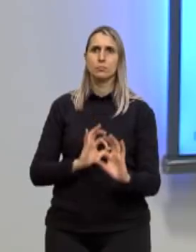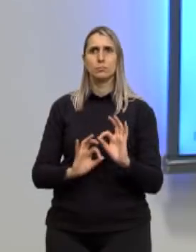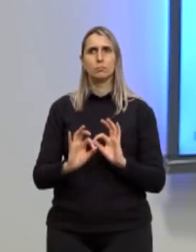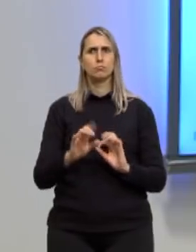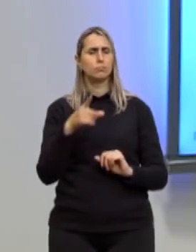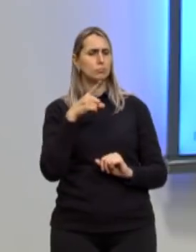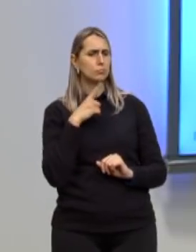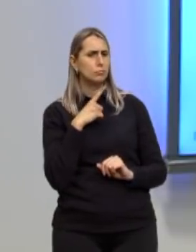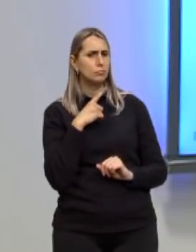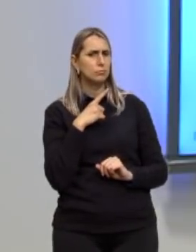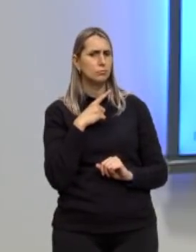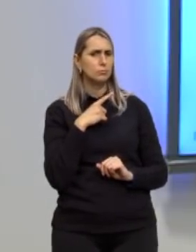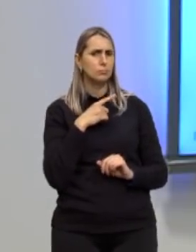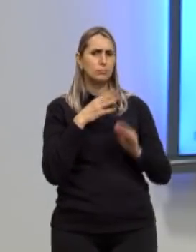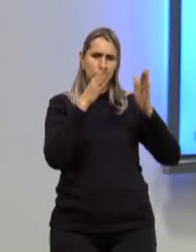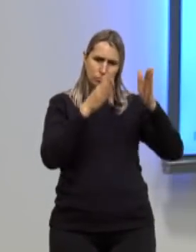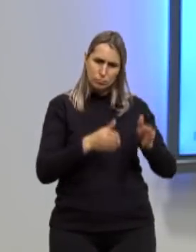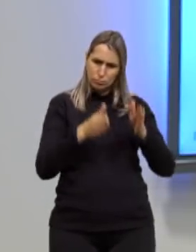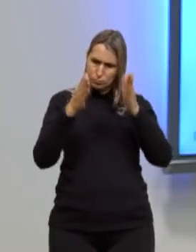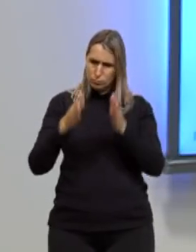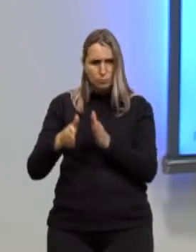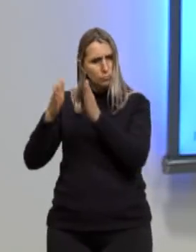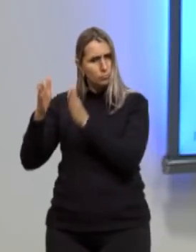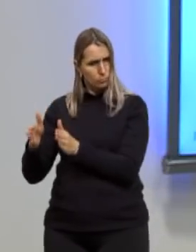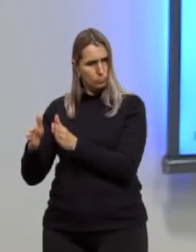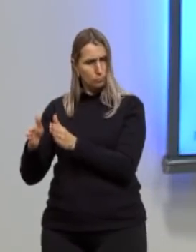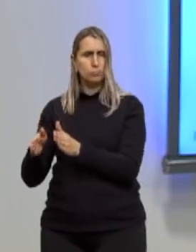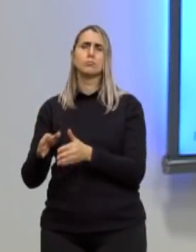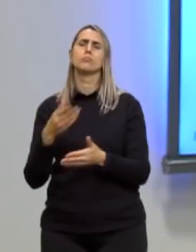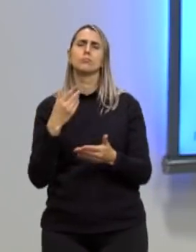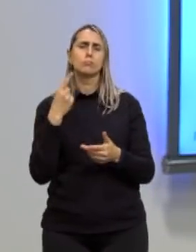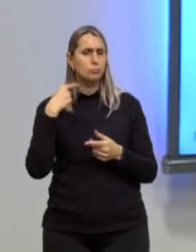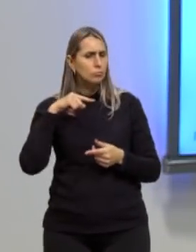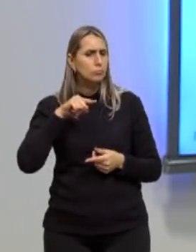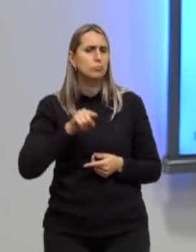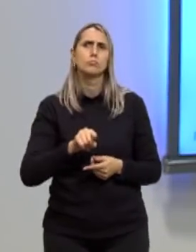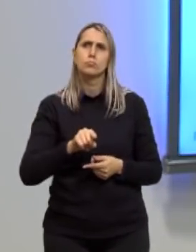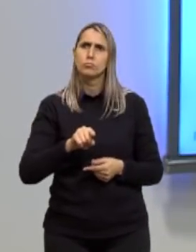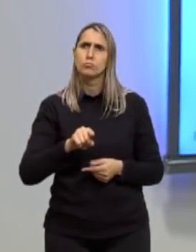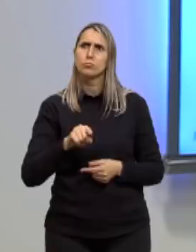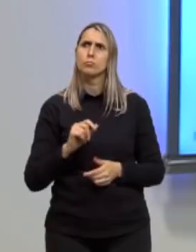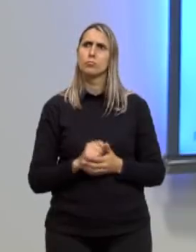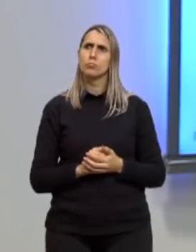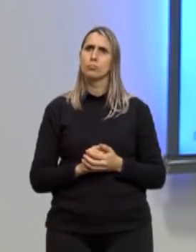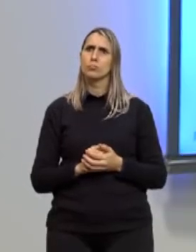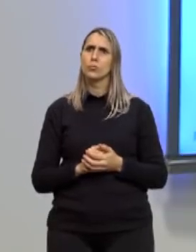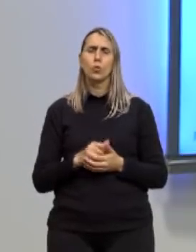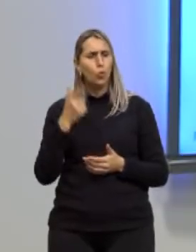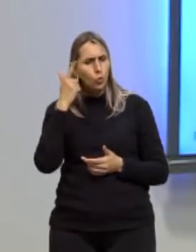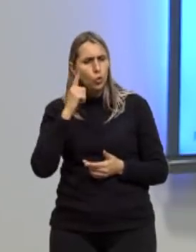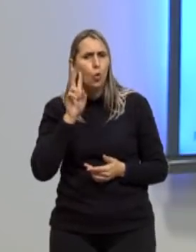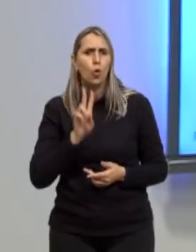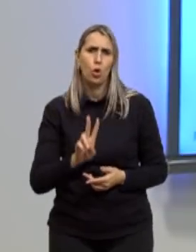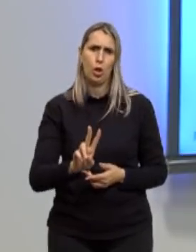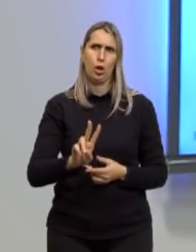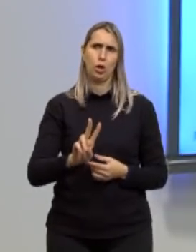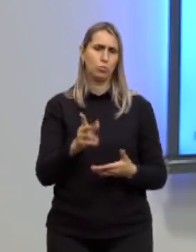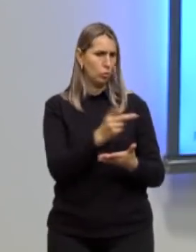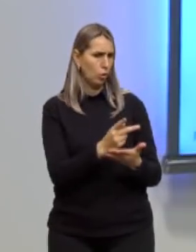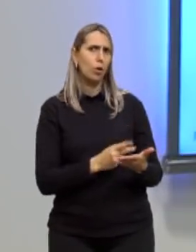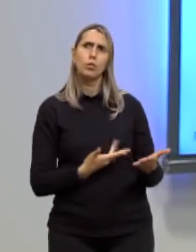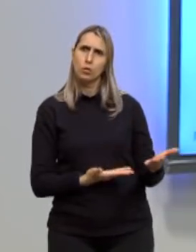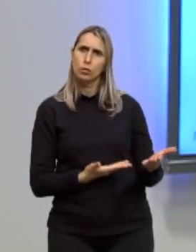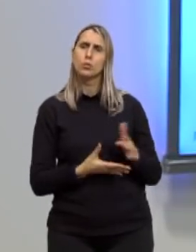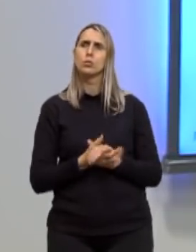se tem feixe de retas paralelas que nós havíamos indicar-nos a vez né a gente conseguiu enxergar esse